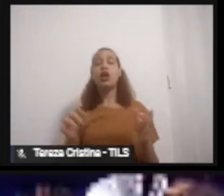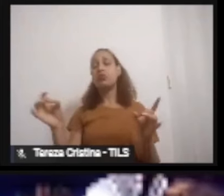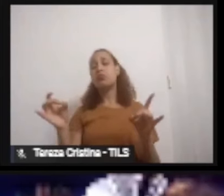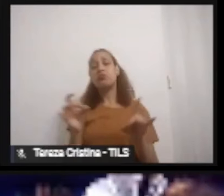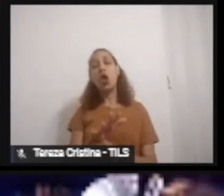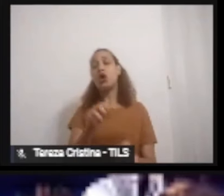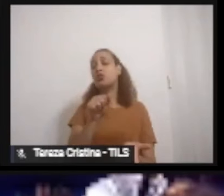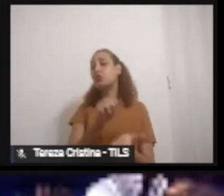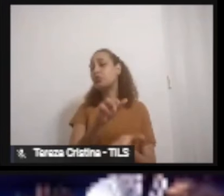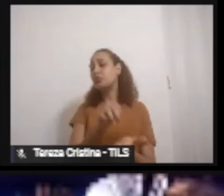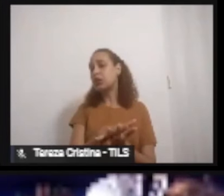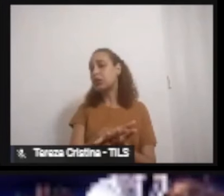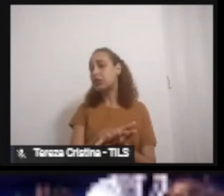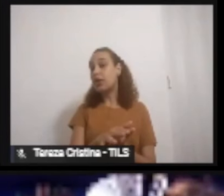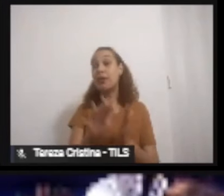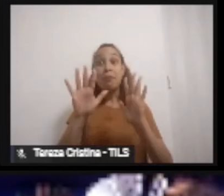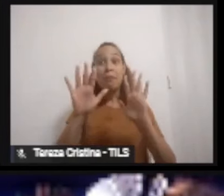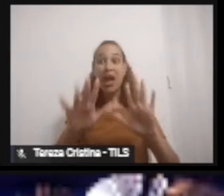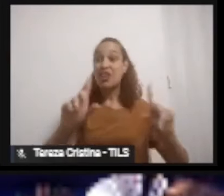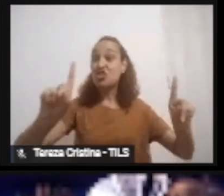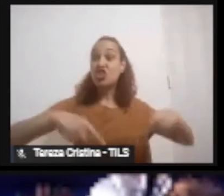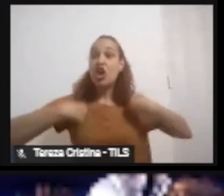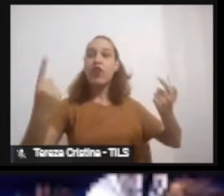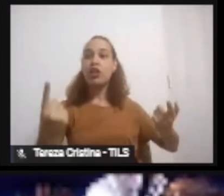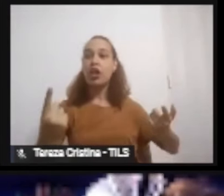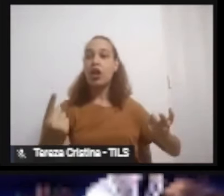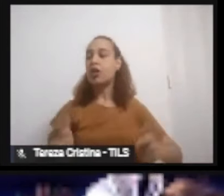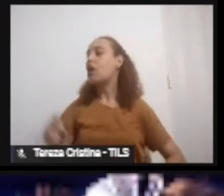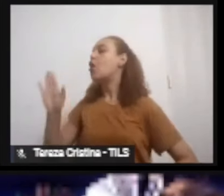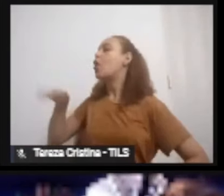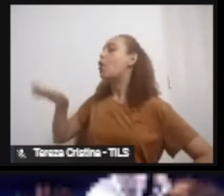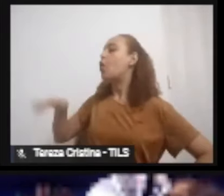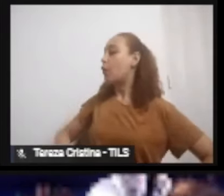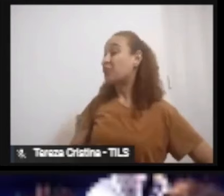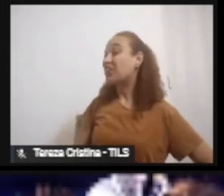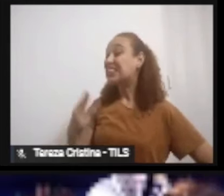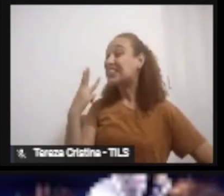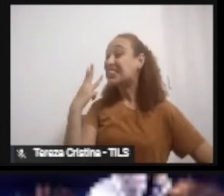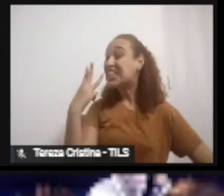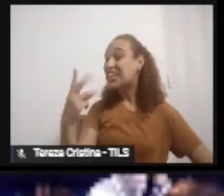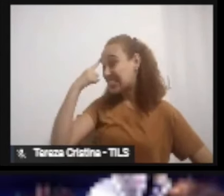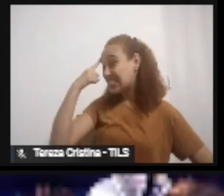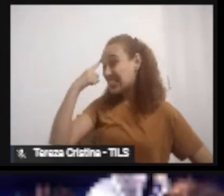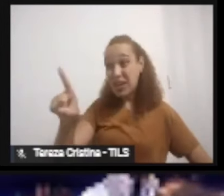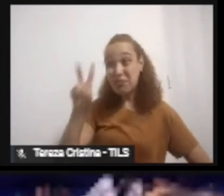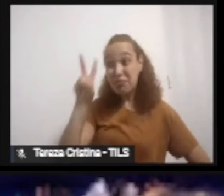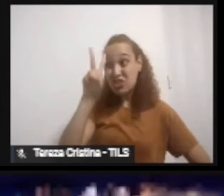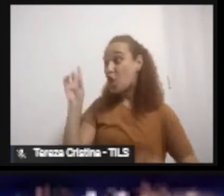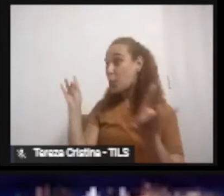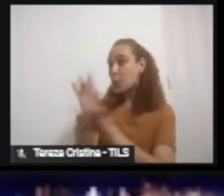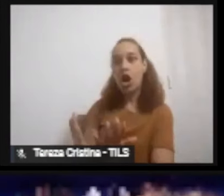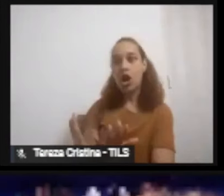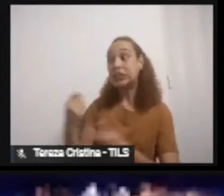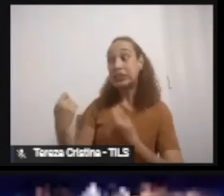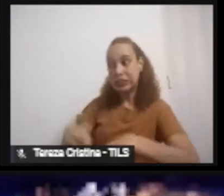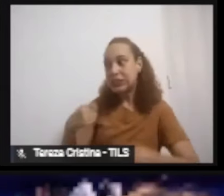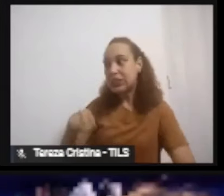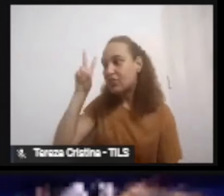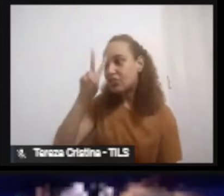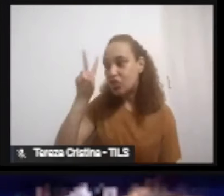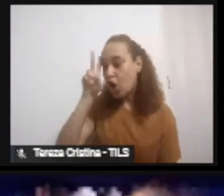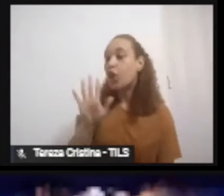que eu fui desafiada. Olha, Carol, nós temos aí 3 semanas para sair essa história, e tem que ter uma história que fale, né,